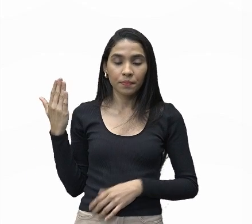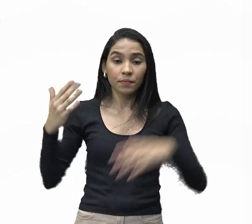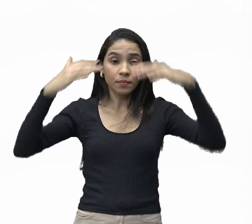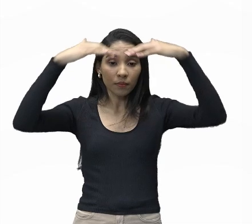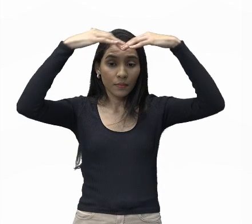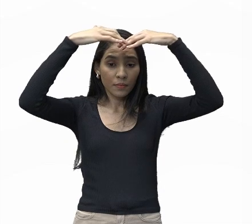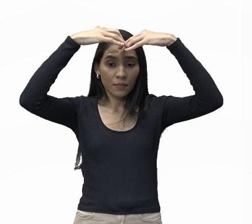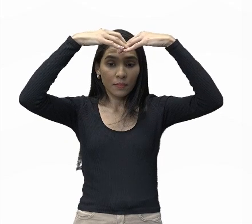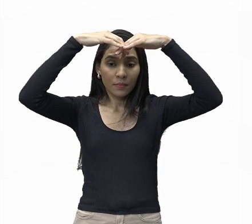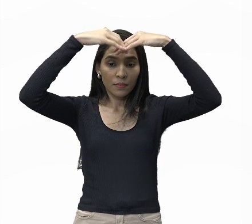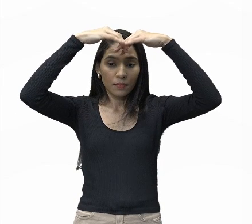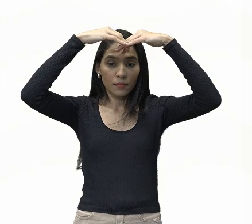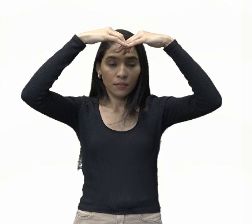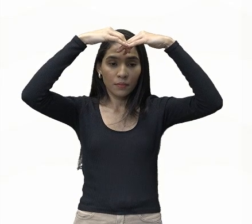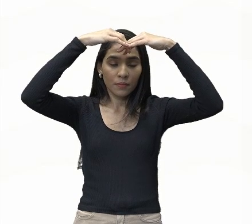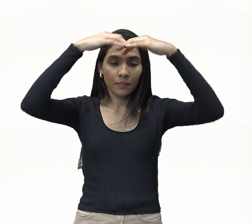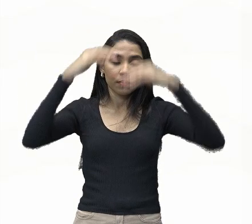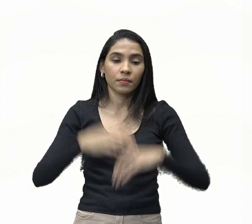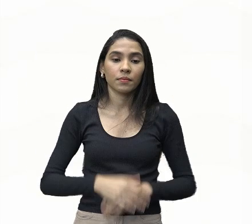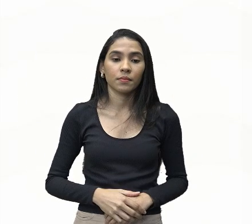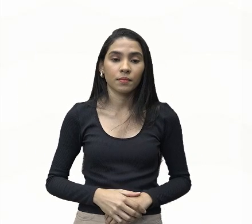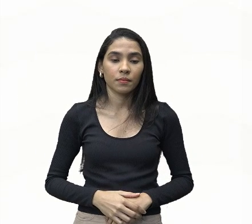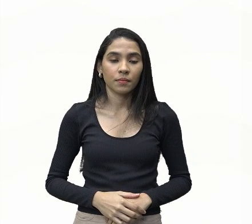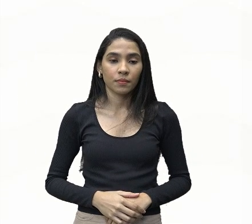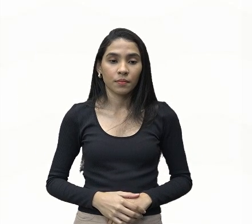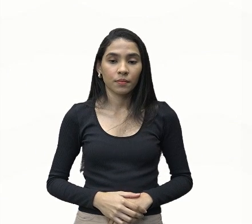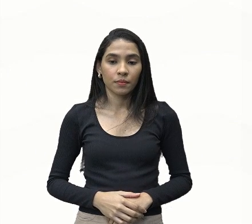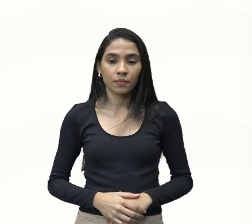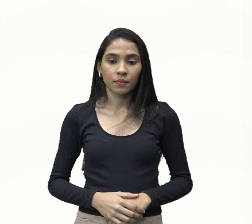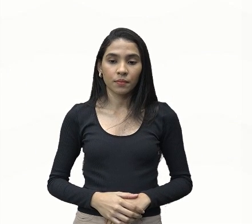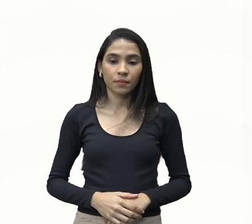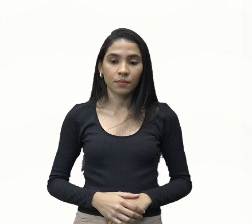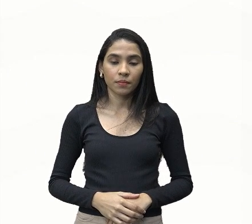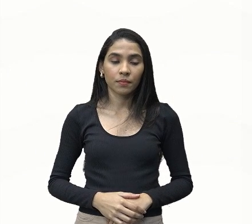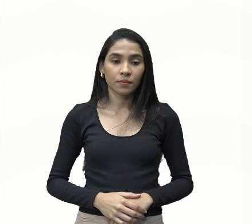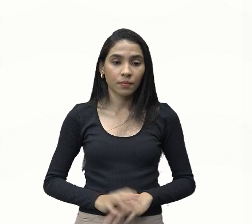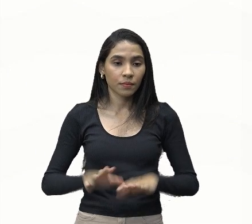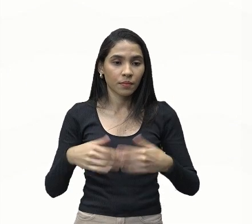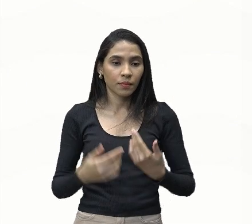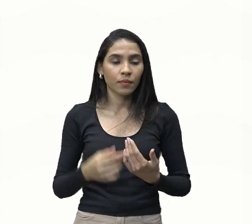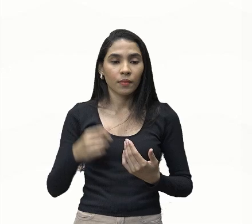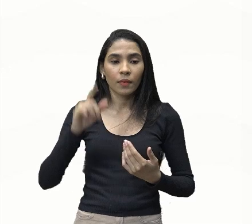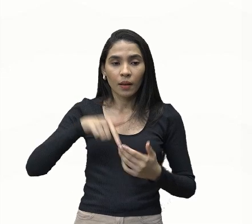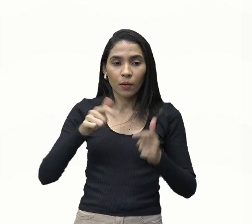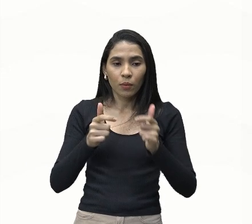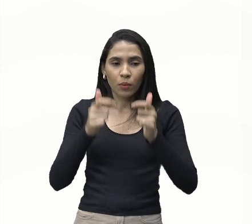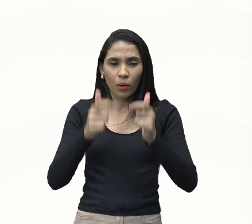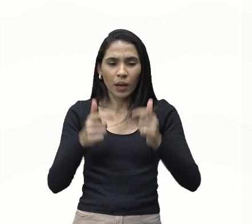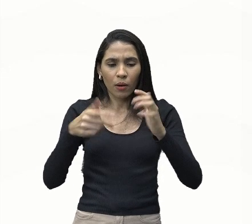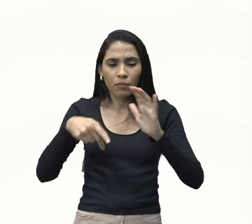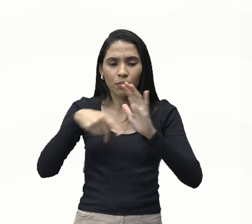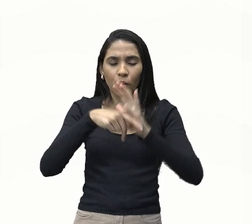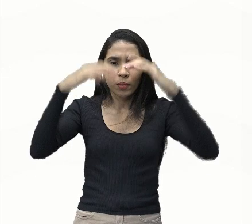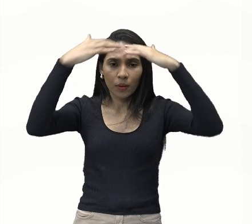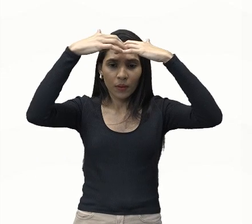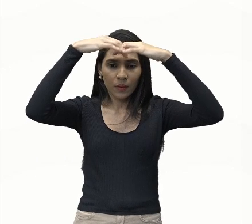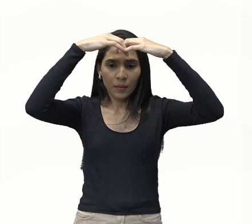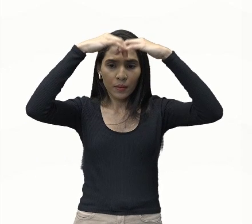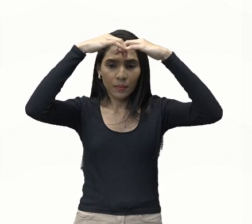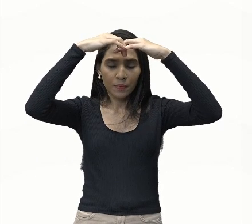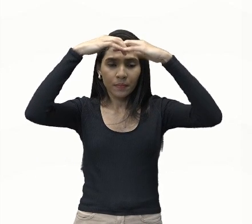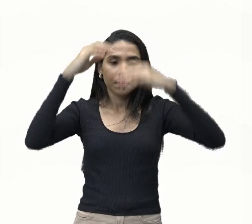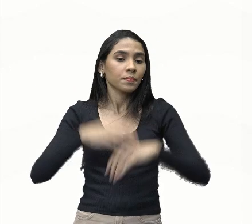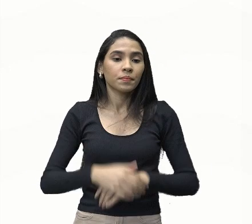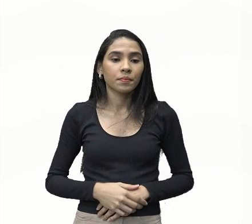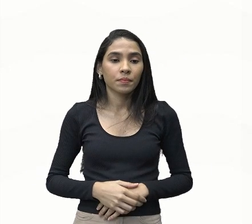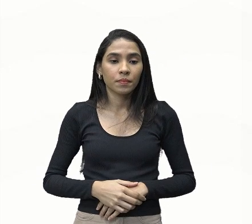bem ao centro, aqui no cérebro. E aí ela está localizada no centro da cabeça, logo abaixo do